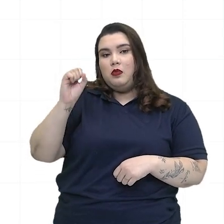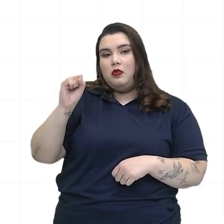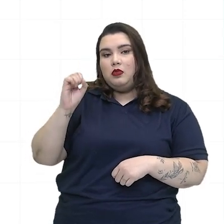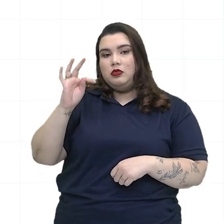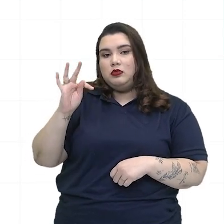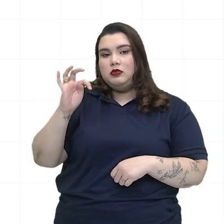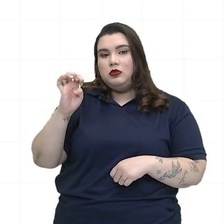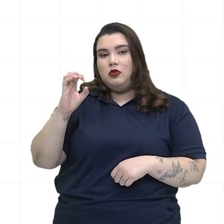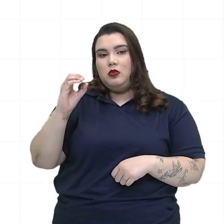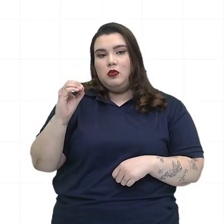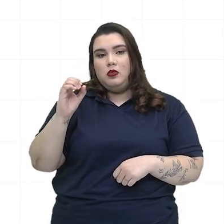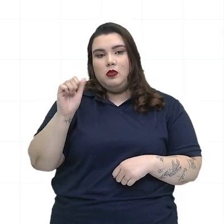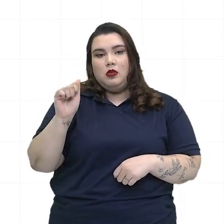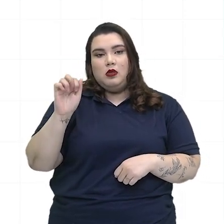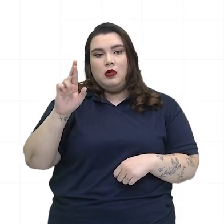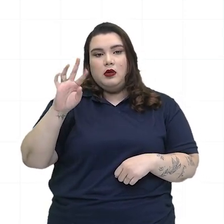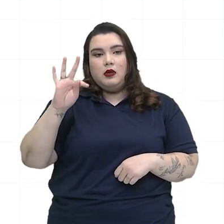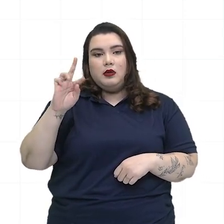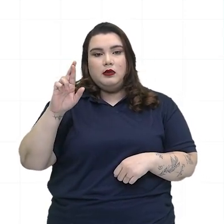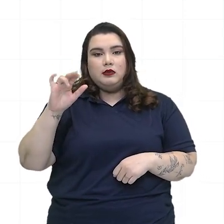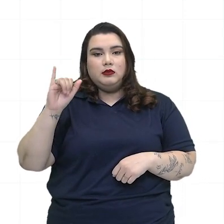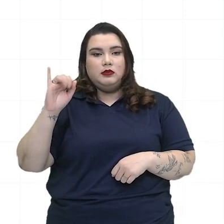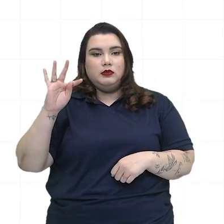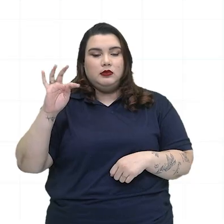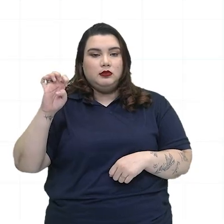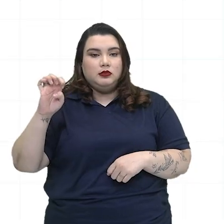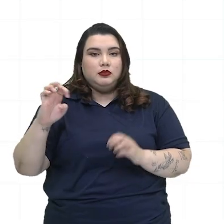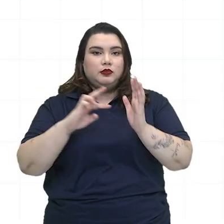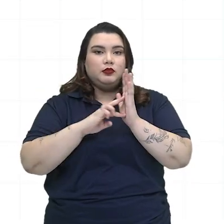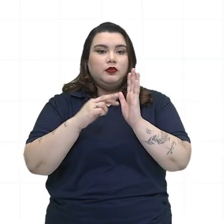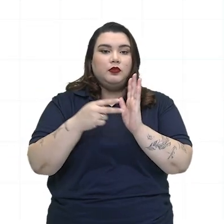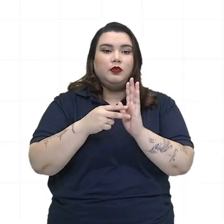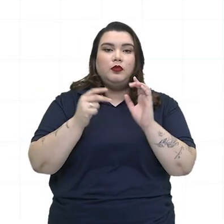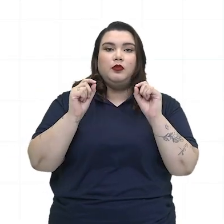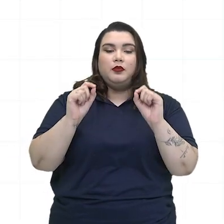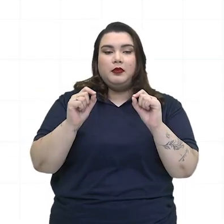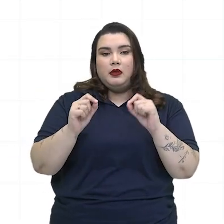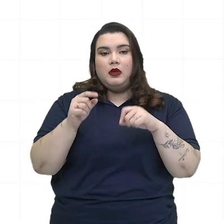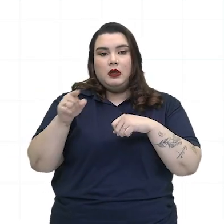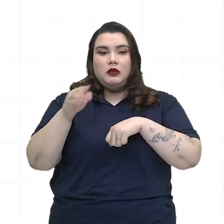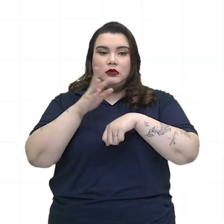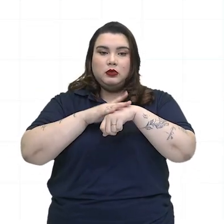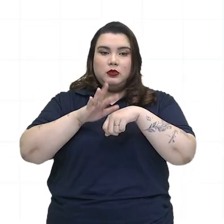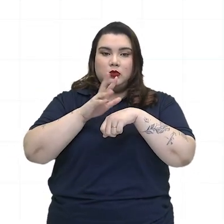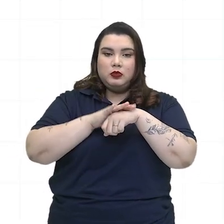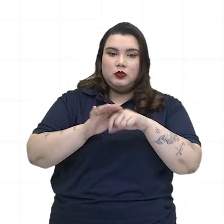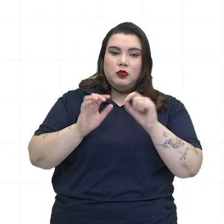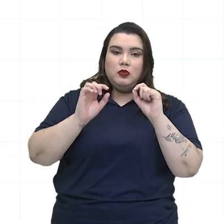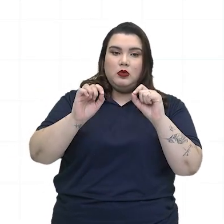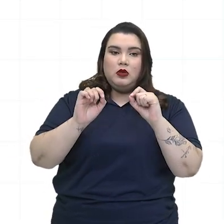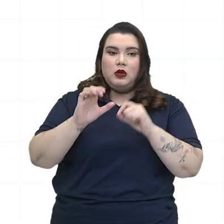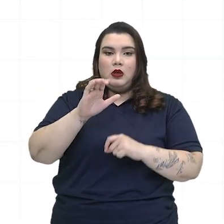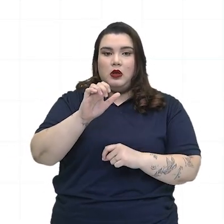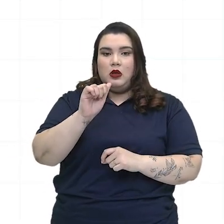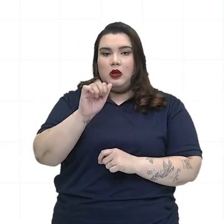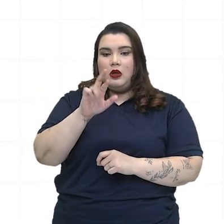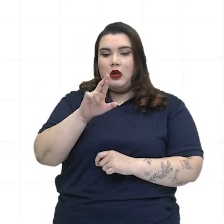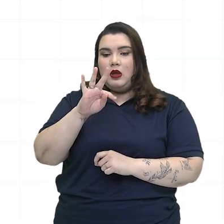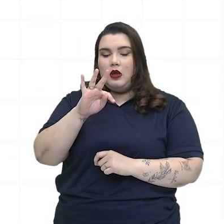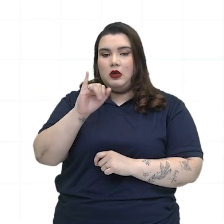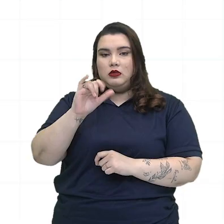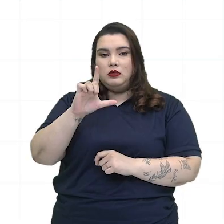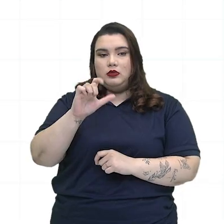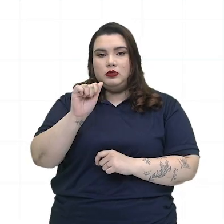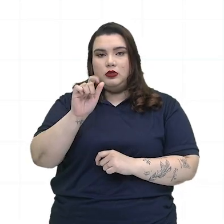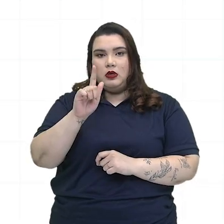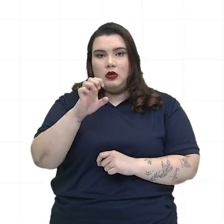osteoartrite, tá bom? O que causa a artrose? Ela é uma degeneração da cartilagem, né, articular,